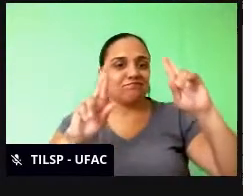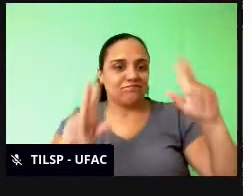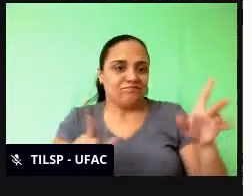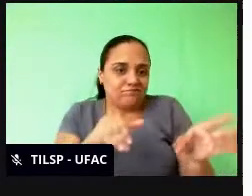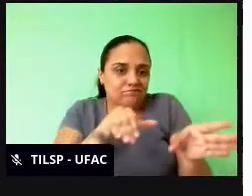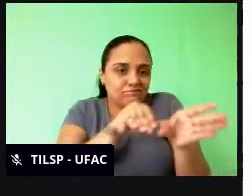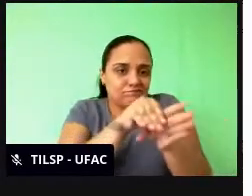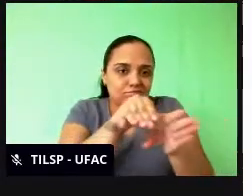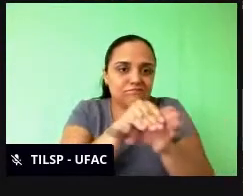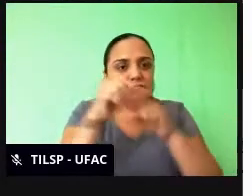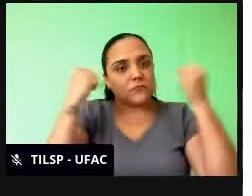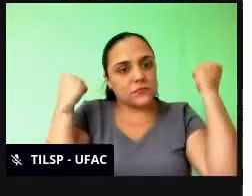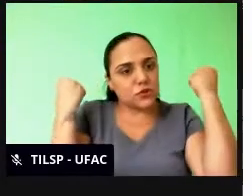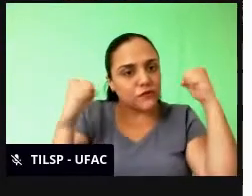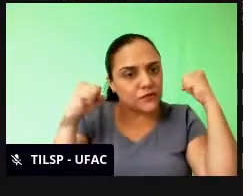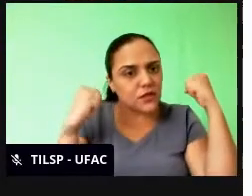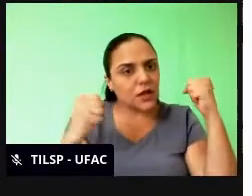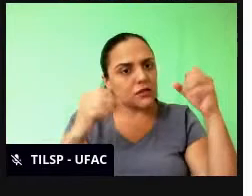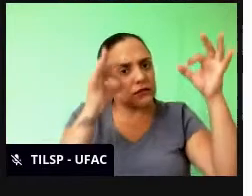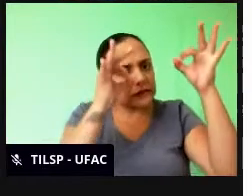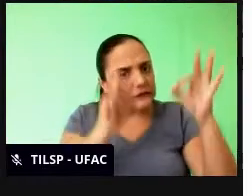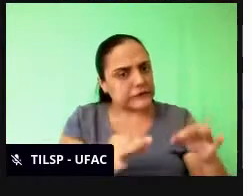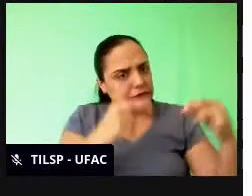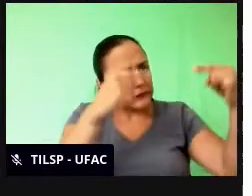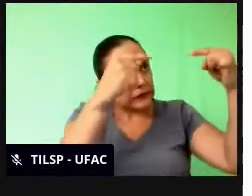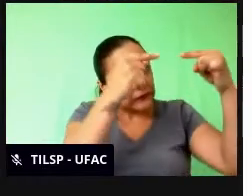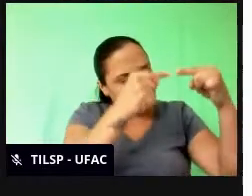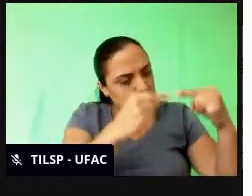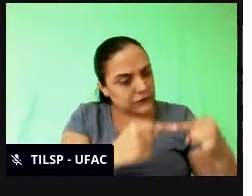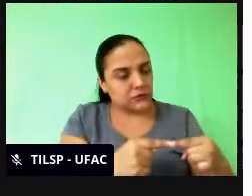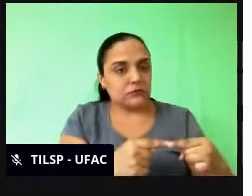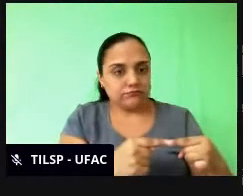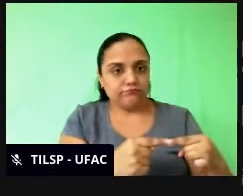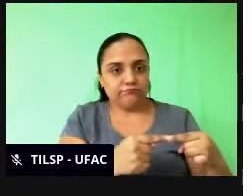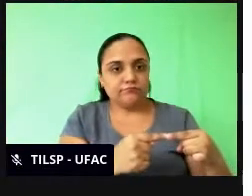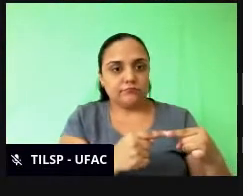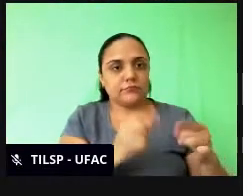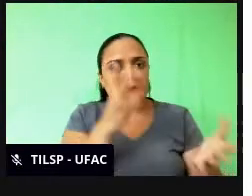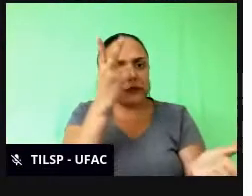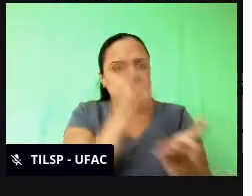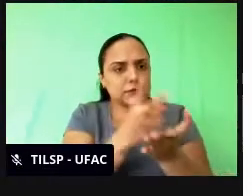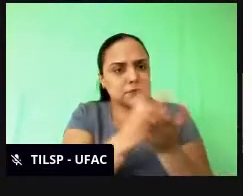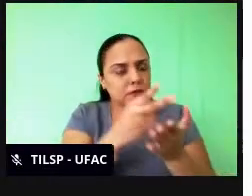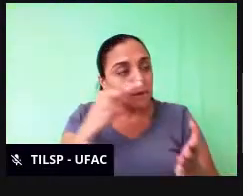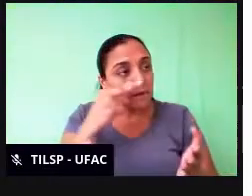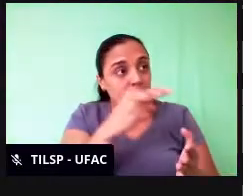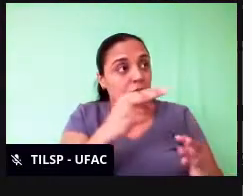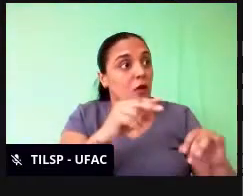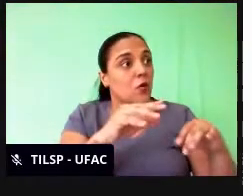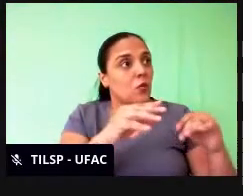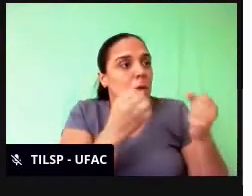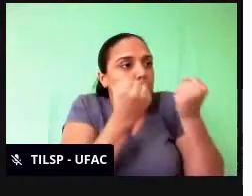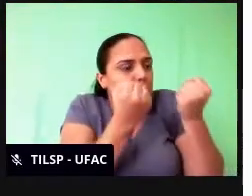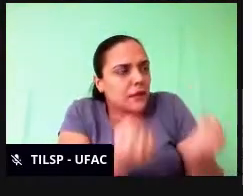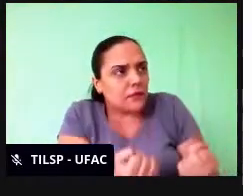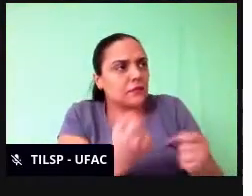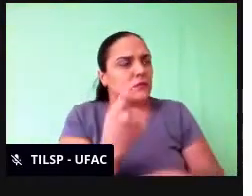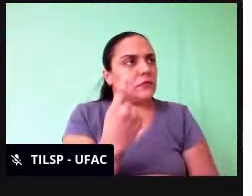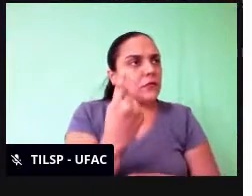pode utilizar da FAO, mas sempre consultar essas recomendações de guidelines